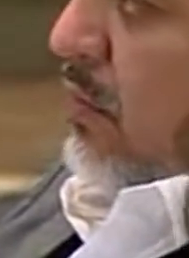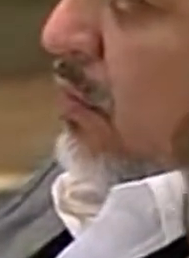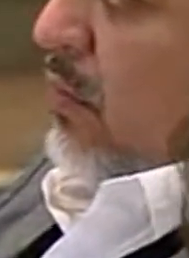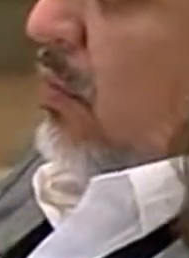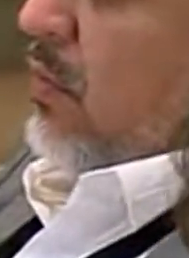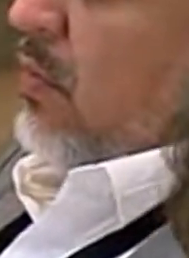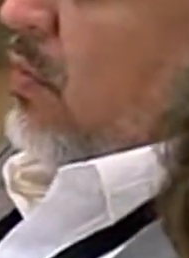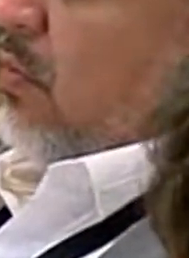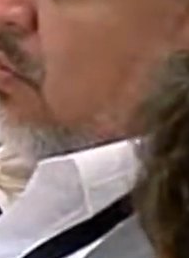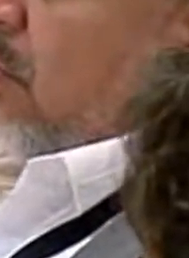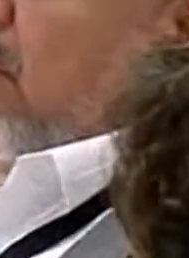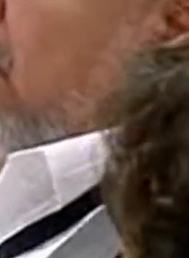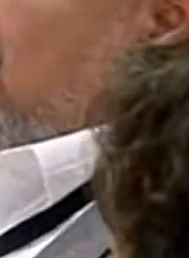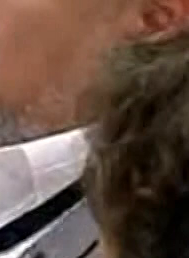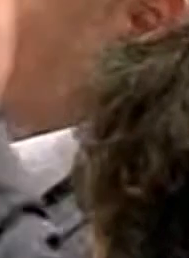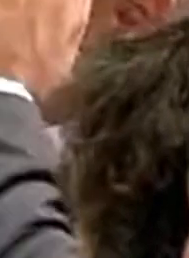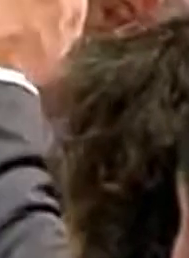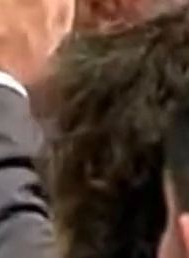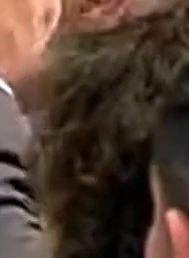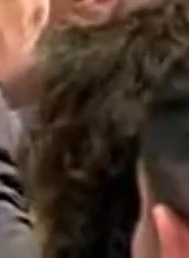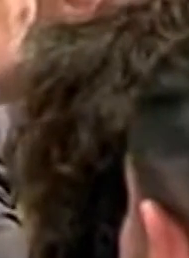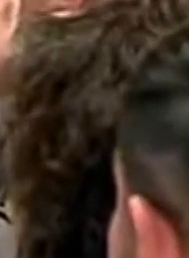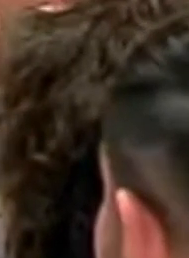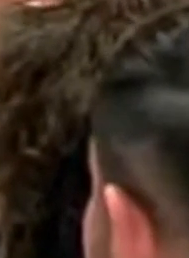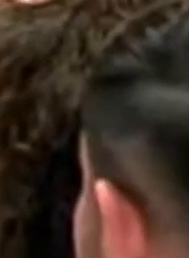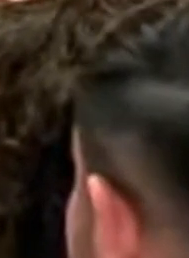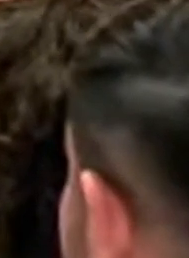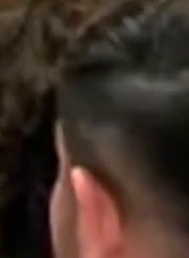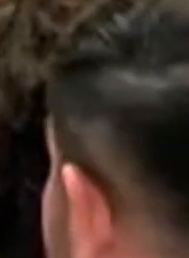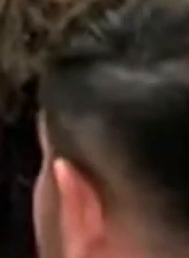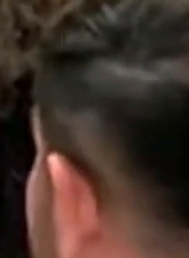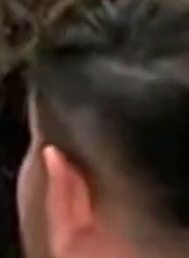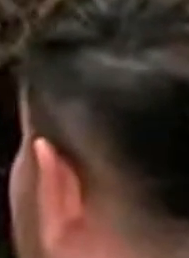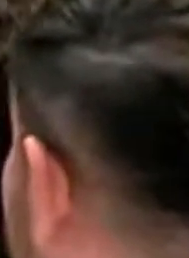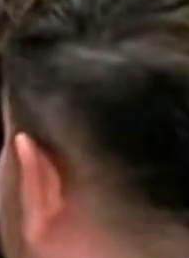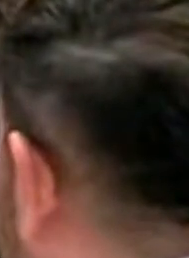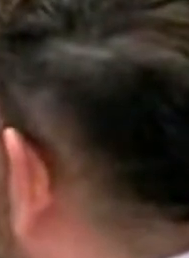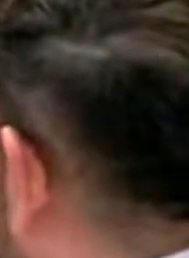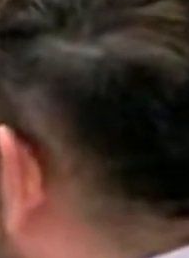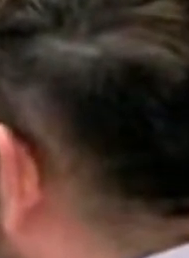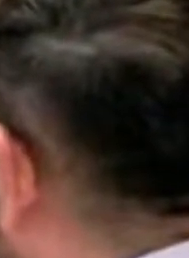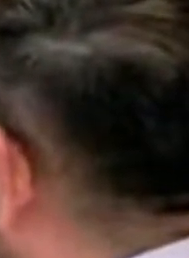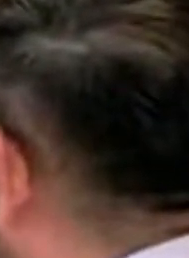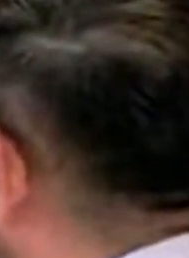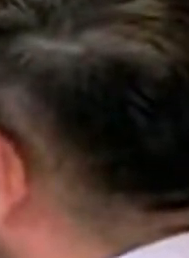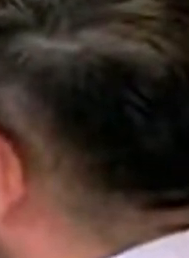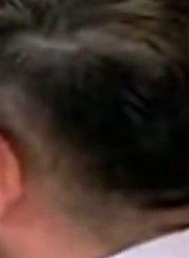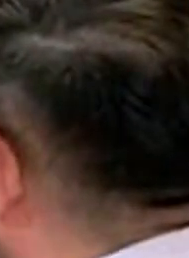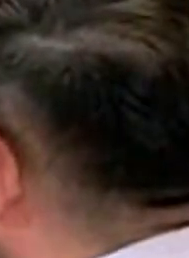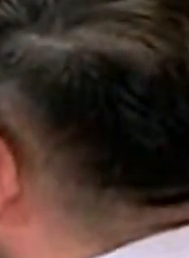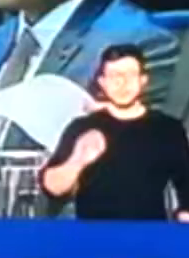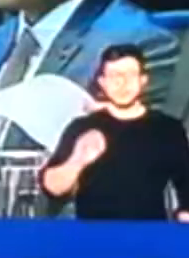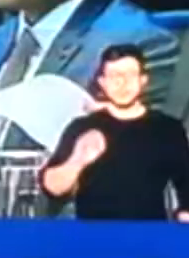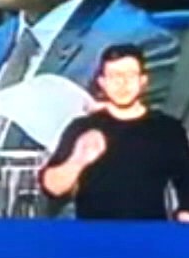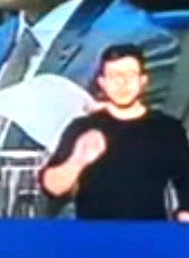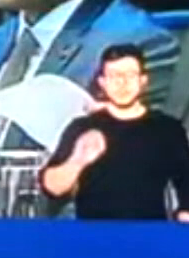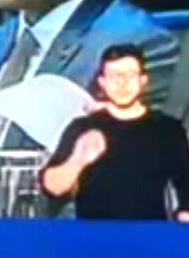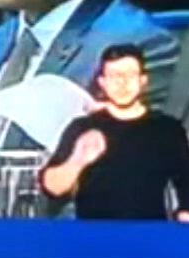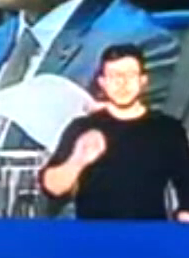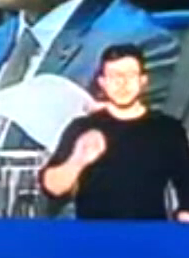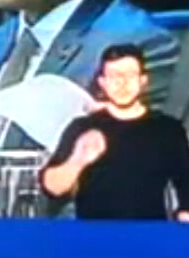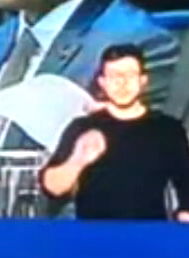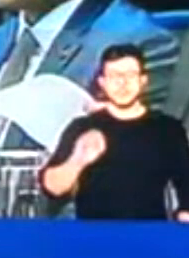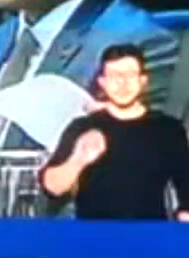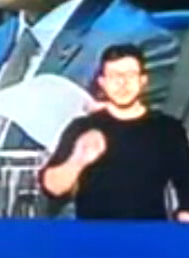tela de apresentação dinâmica Pode informar quais projetos estão sendo votados naquela sessão como neste exemplo